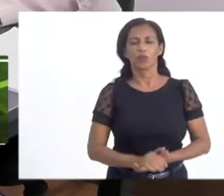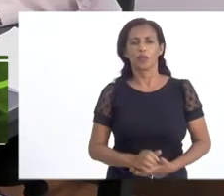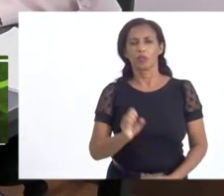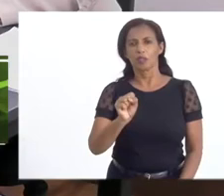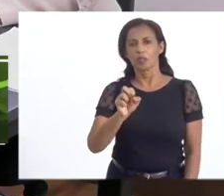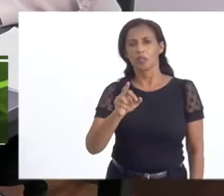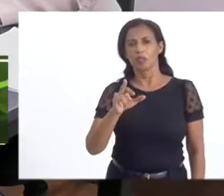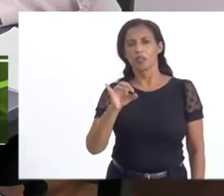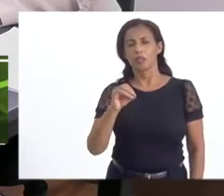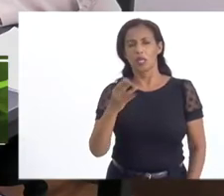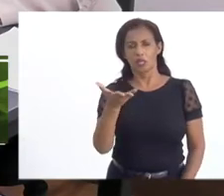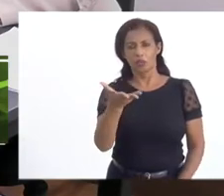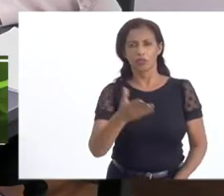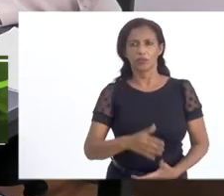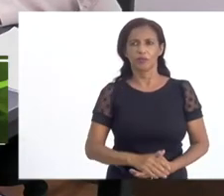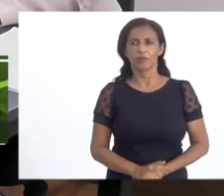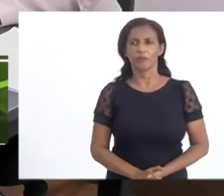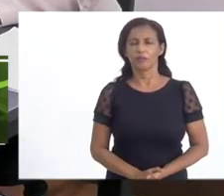Sérgio Ricardo.